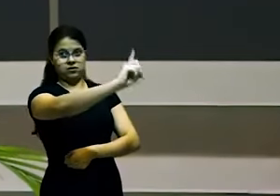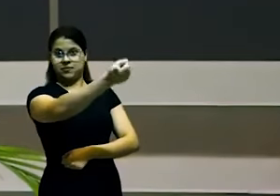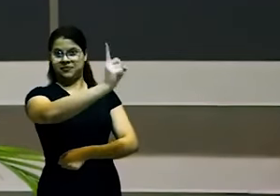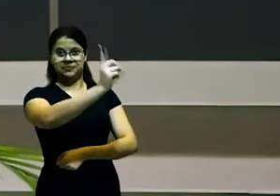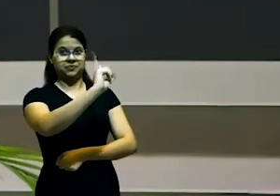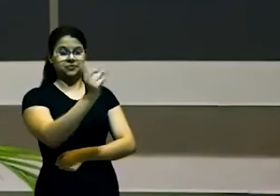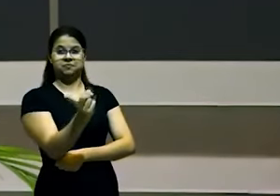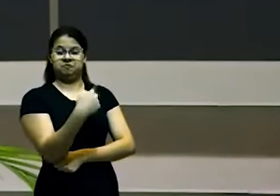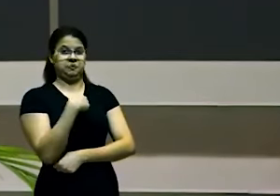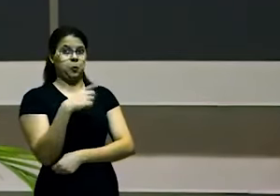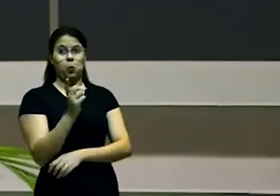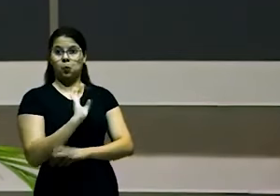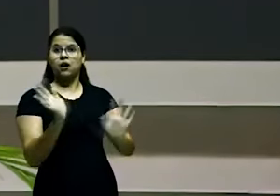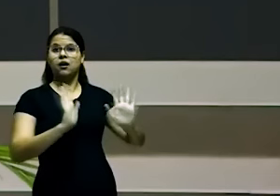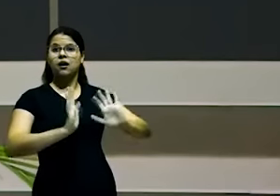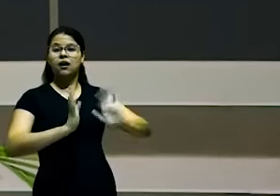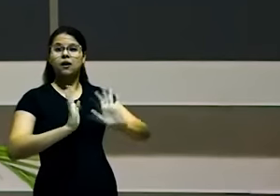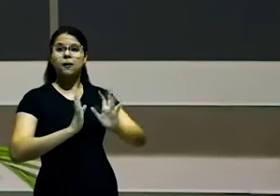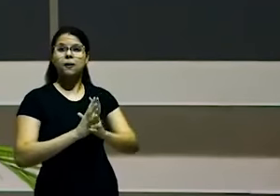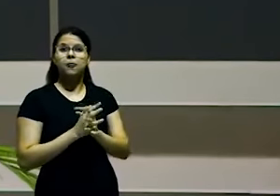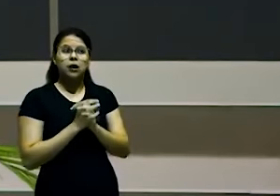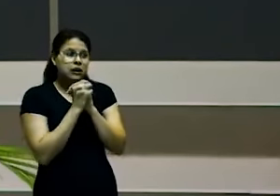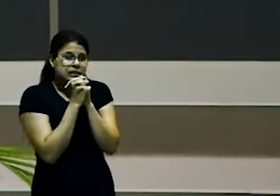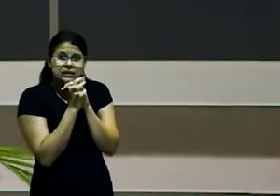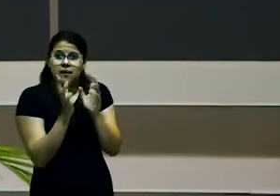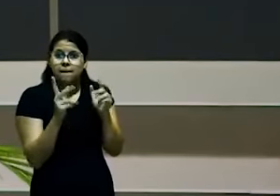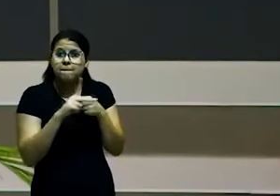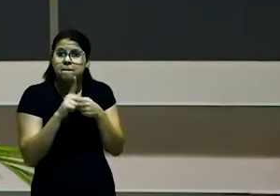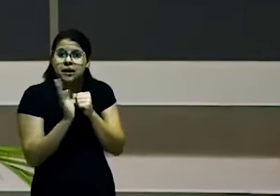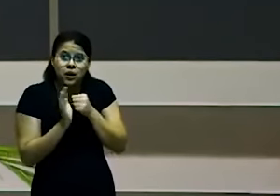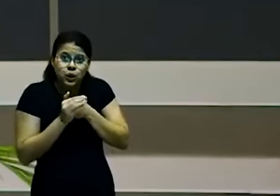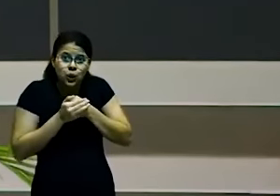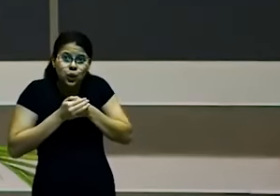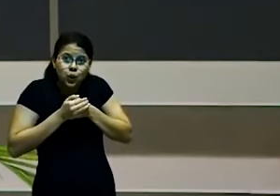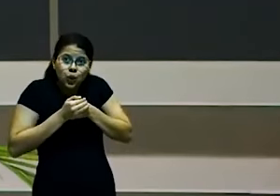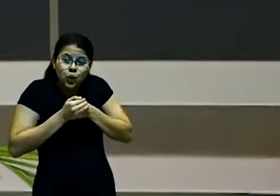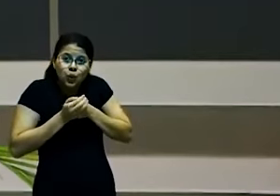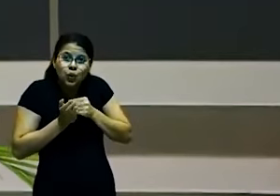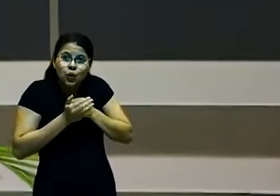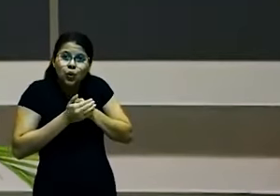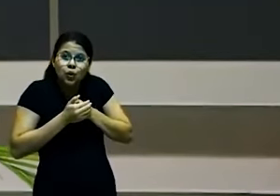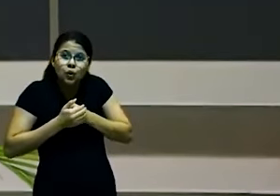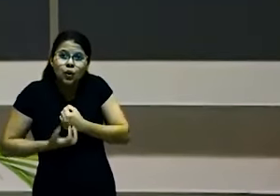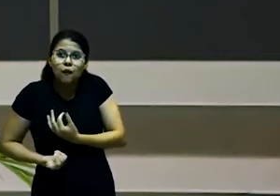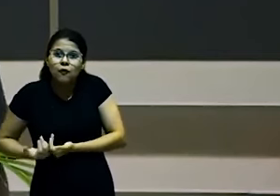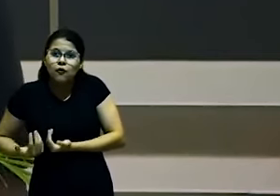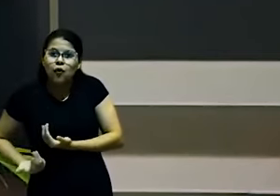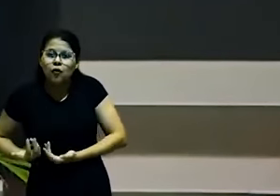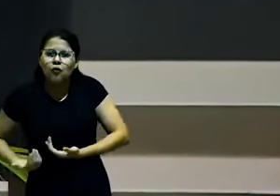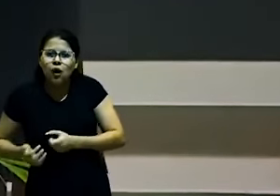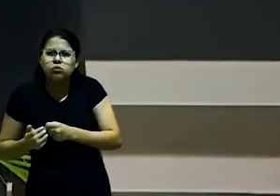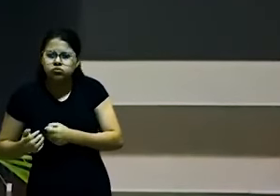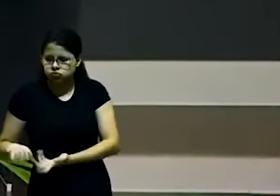Pedro entra a Bíblia diz que ele procura um cantinho para se esconder e ele se depara com uma fogueira e ali na